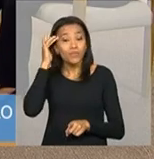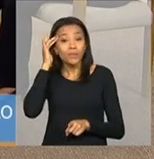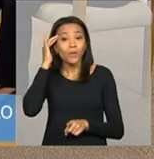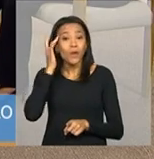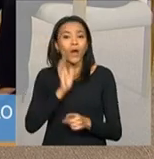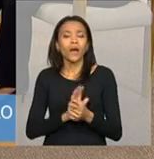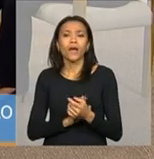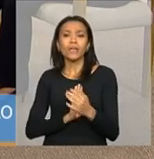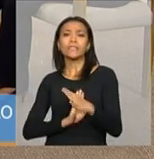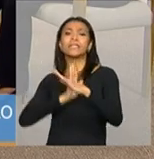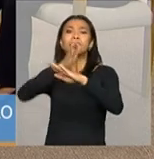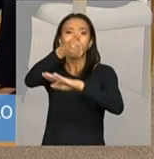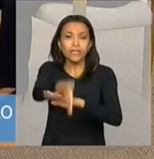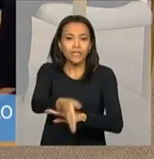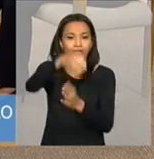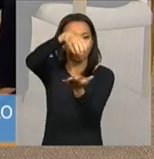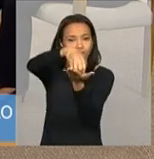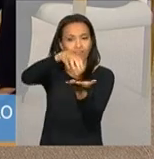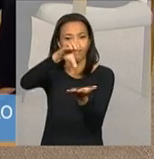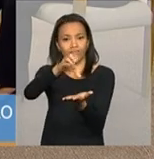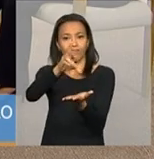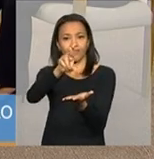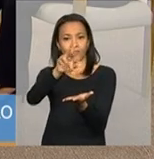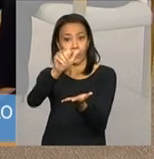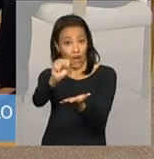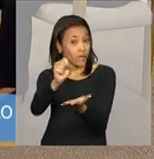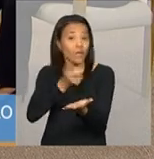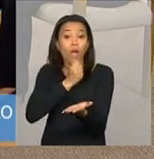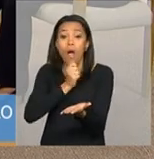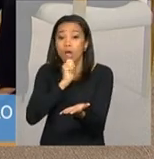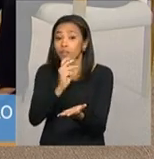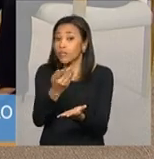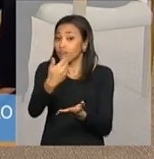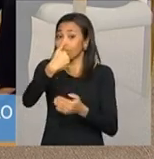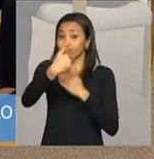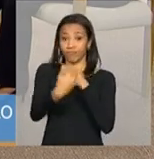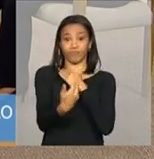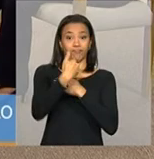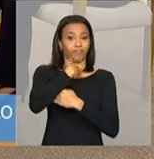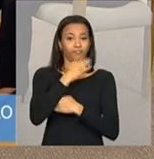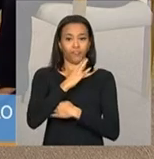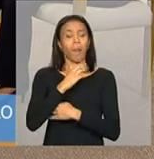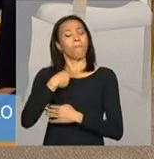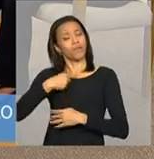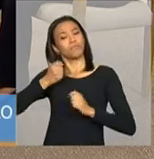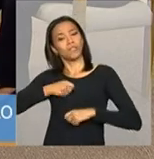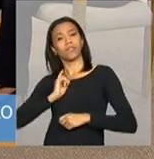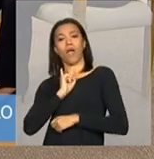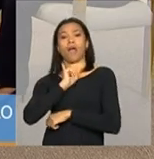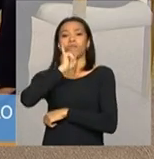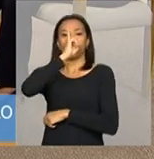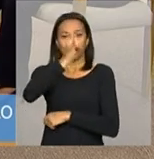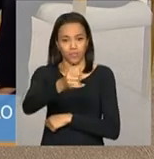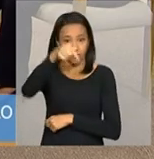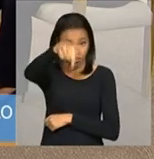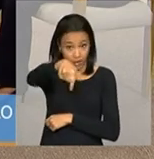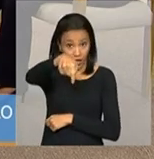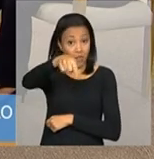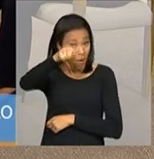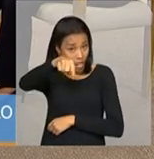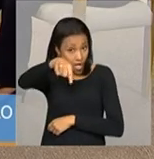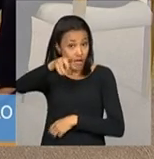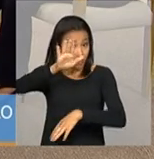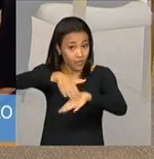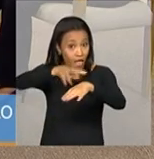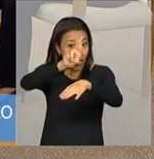os CRAS, às vezes ela não recebeu ainda a visita. Isso. Ela pode se inscrever, mas ela comunique ao CRAS, né? Porque é o CRAS que está acompanhando